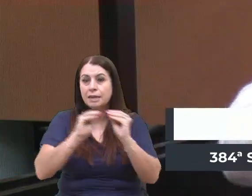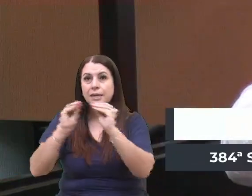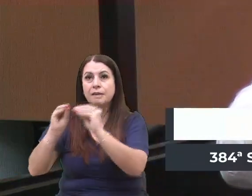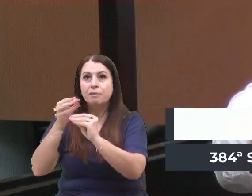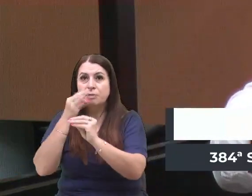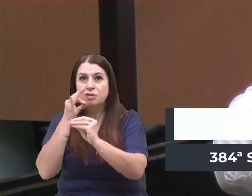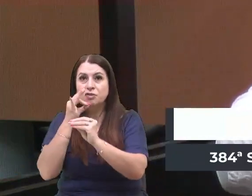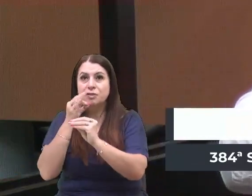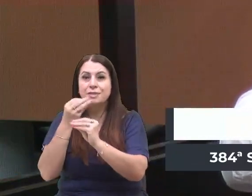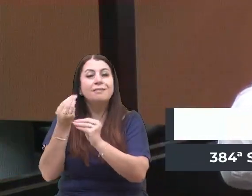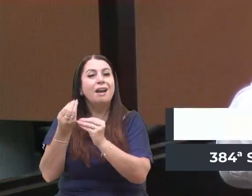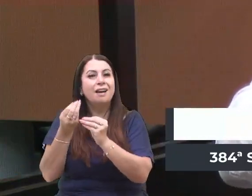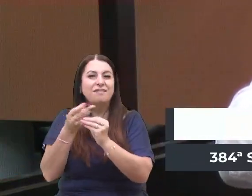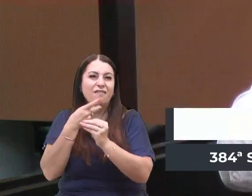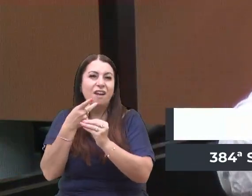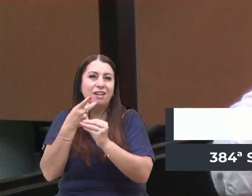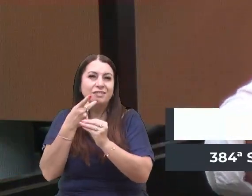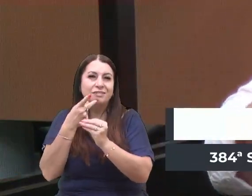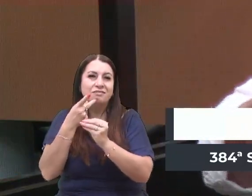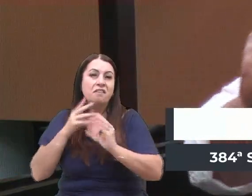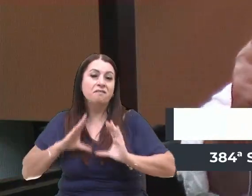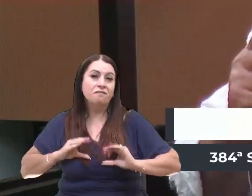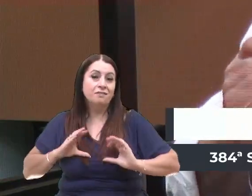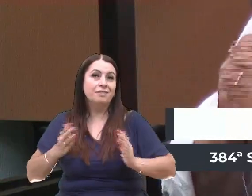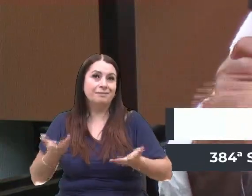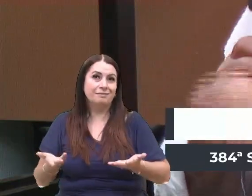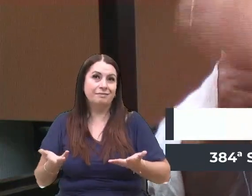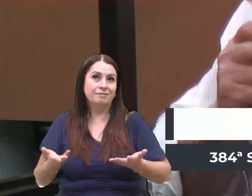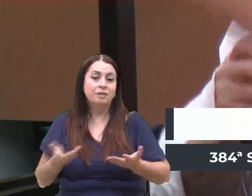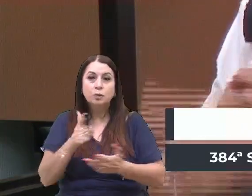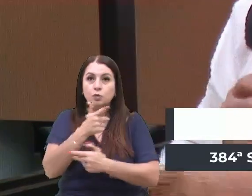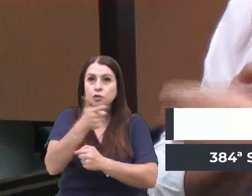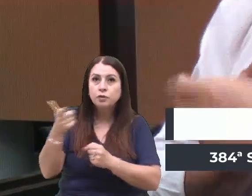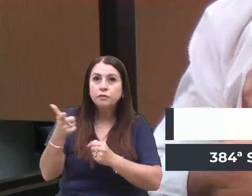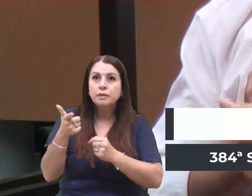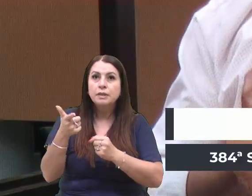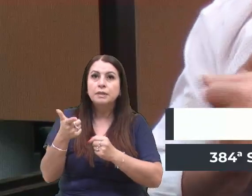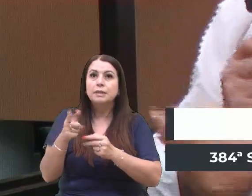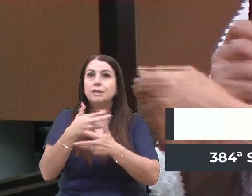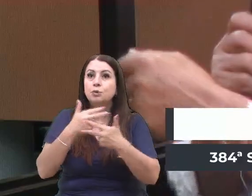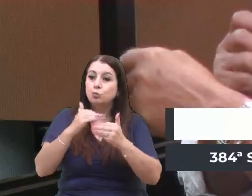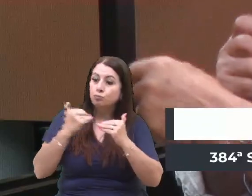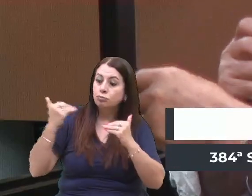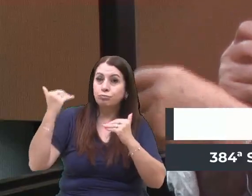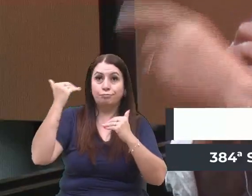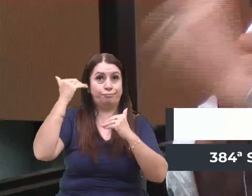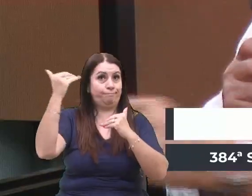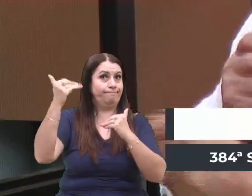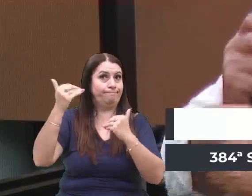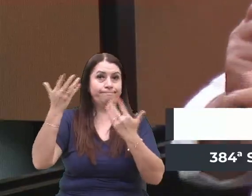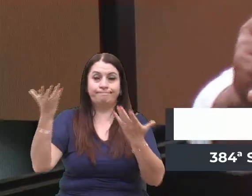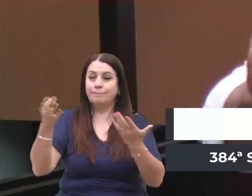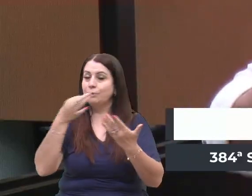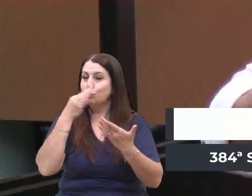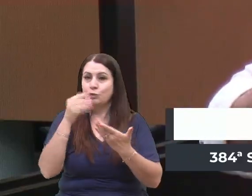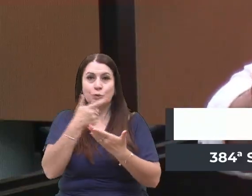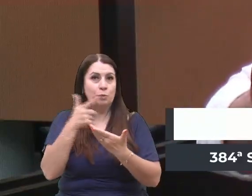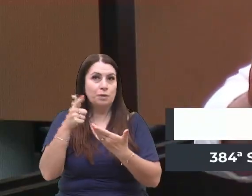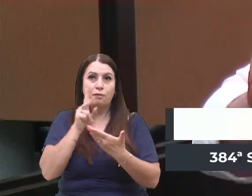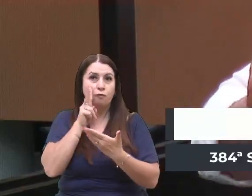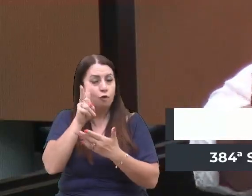fica cômodo. Se não houver determinação dos entes maiores, Caxias não tem força